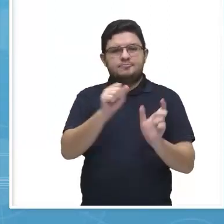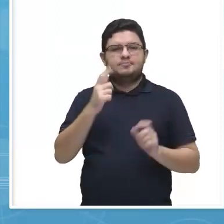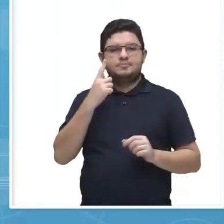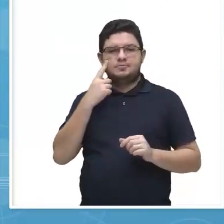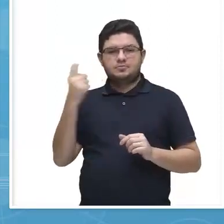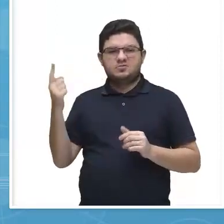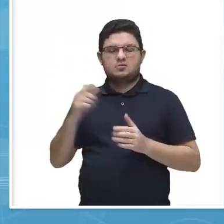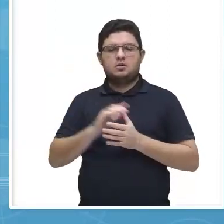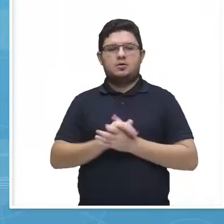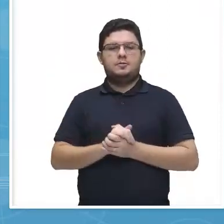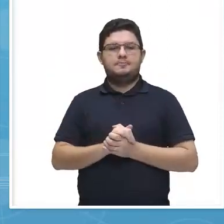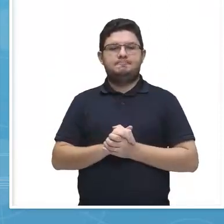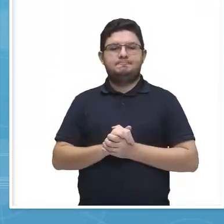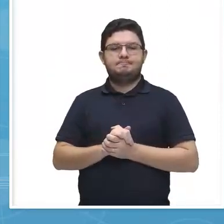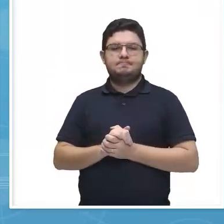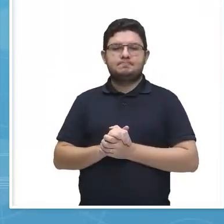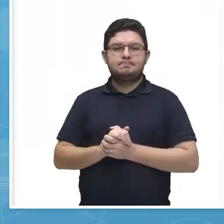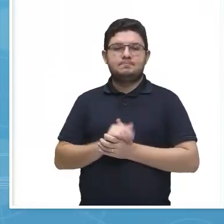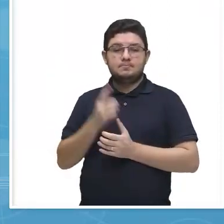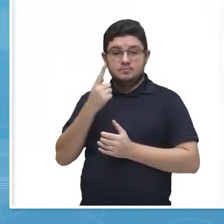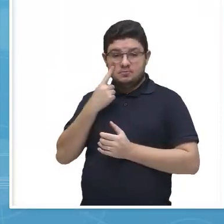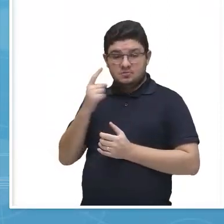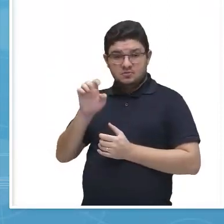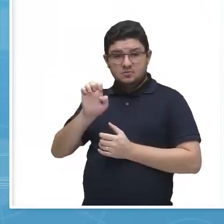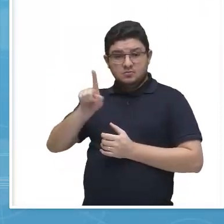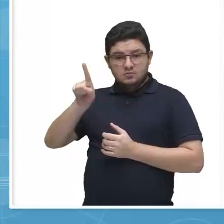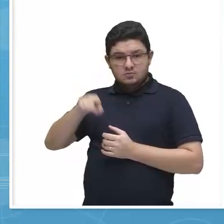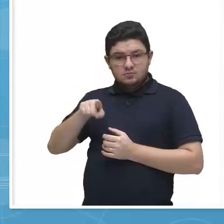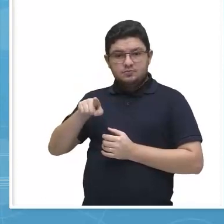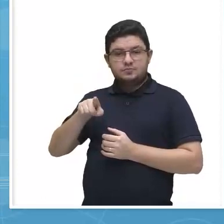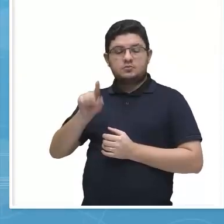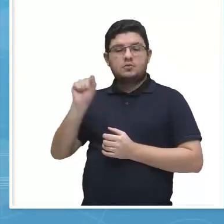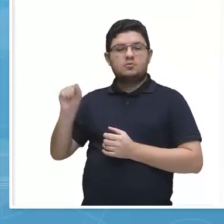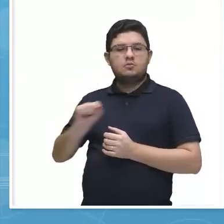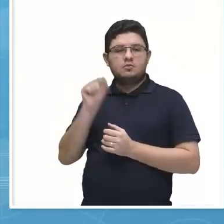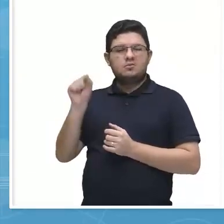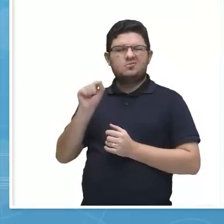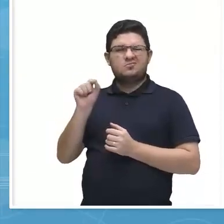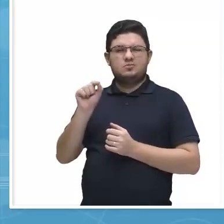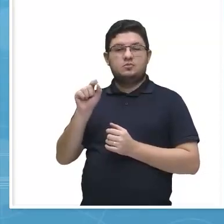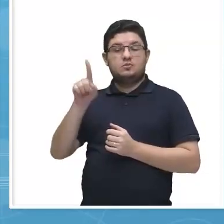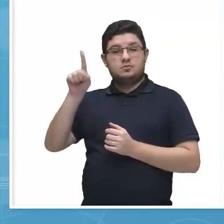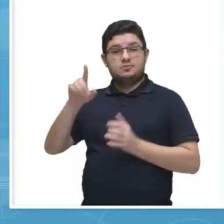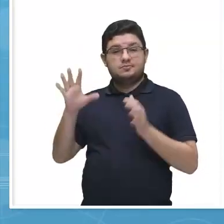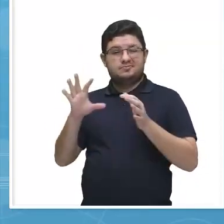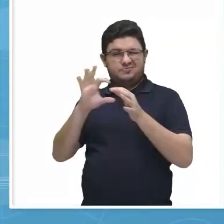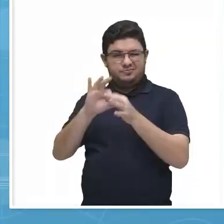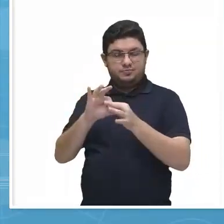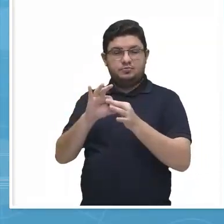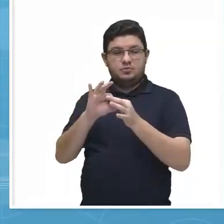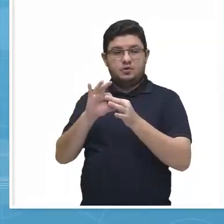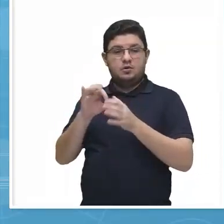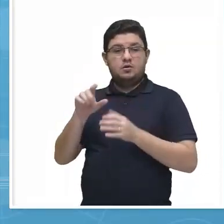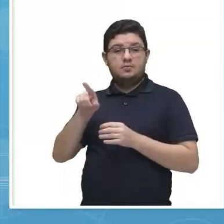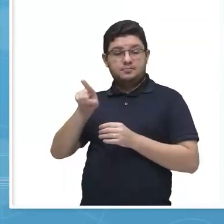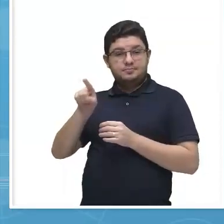atributo. Então, este verbo, ele liga, ele serve de ponte. O verbo ser, lembra que geralmente costuma funcionar?